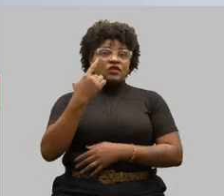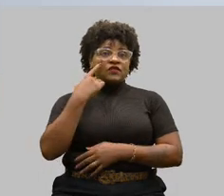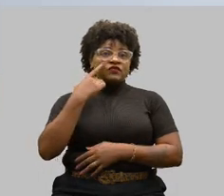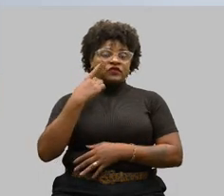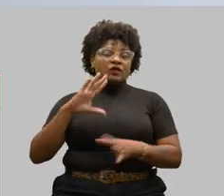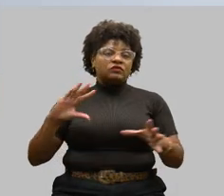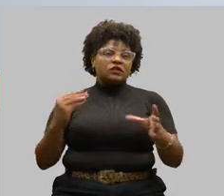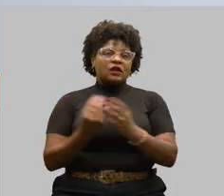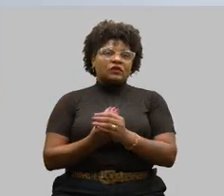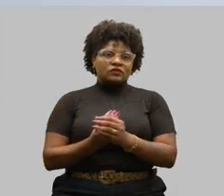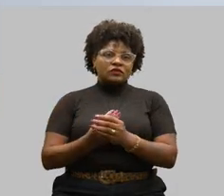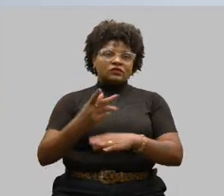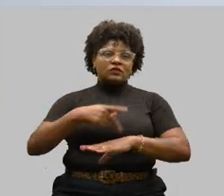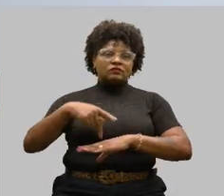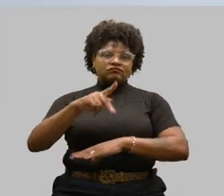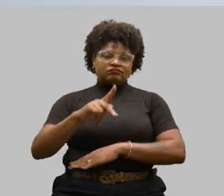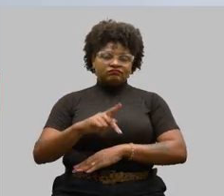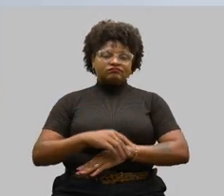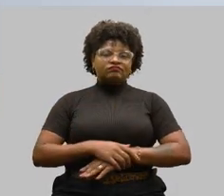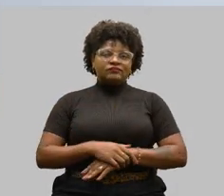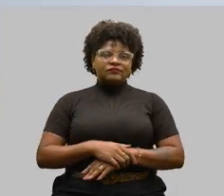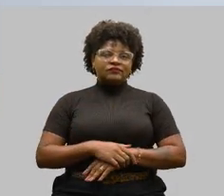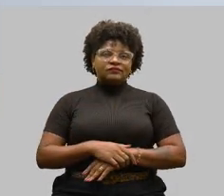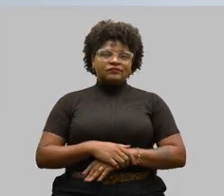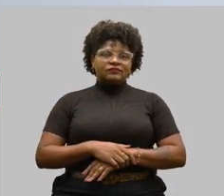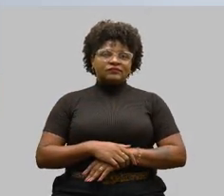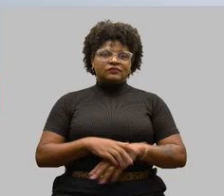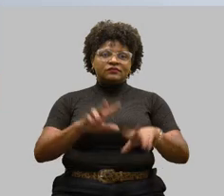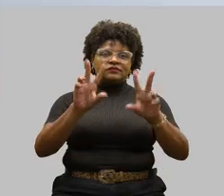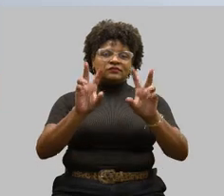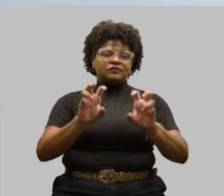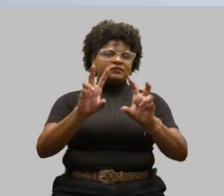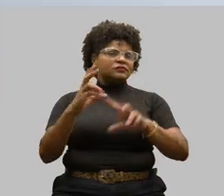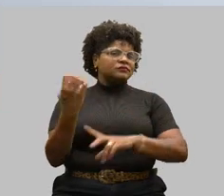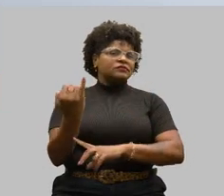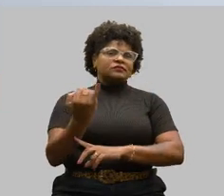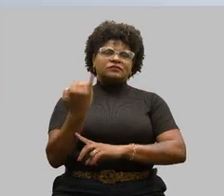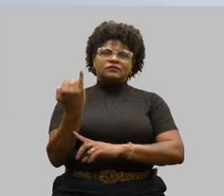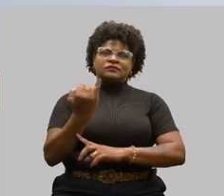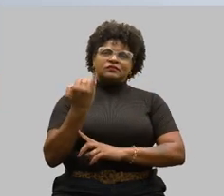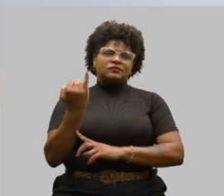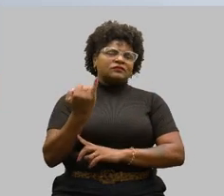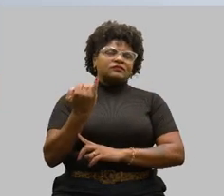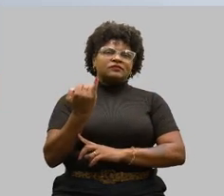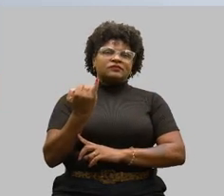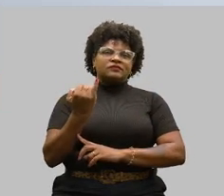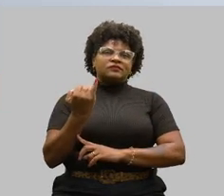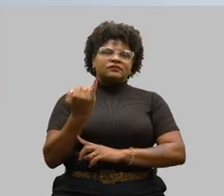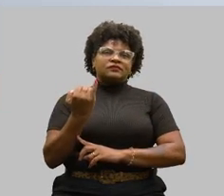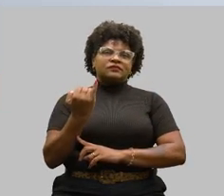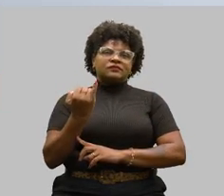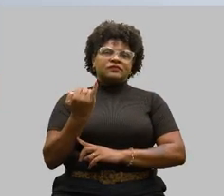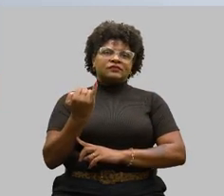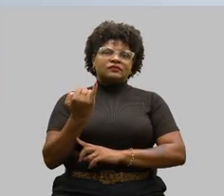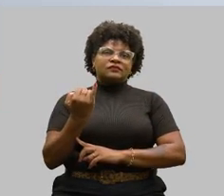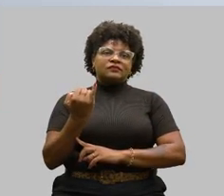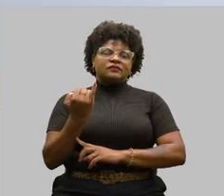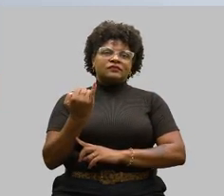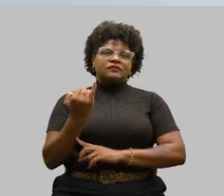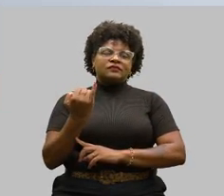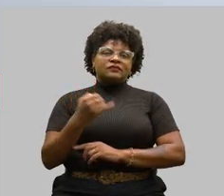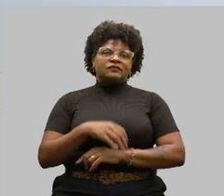em nosso país né um tema fundamental importantíssimo já que nós